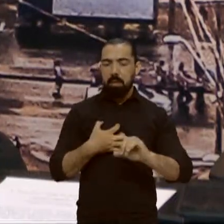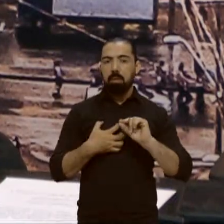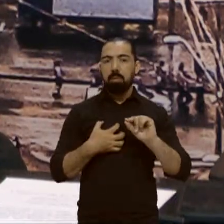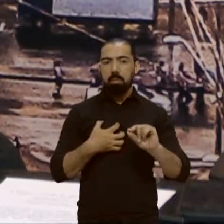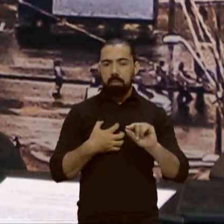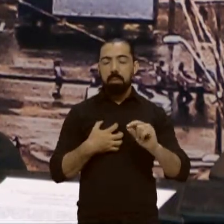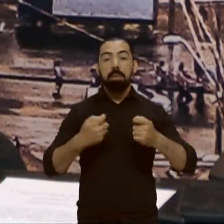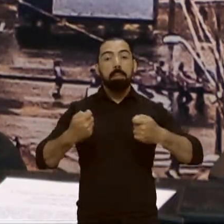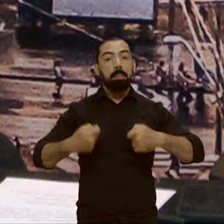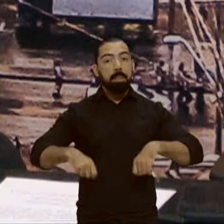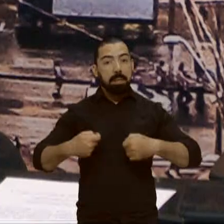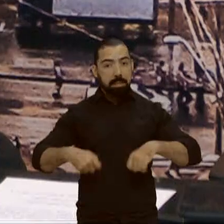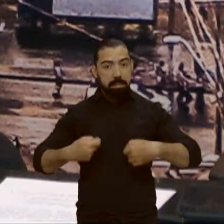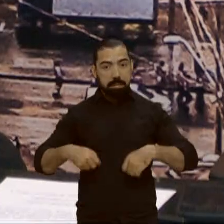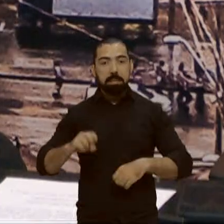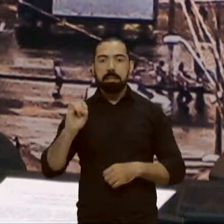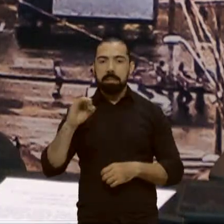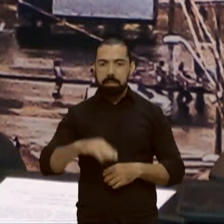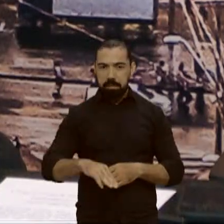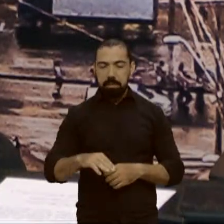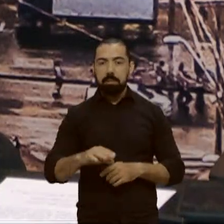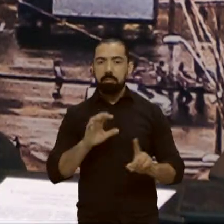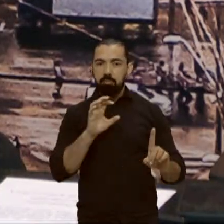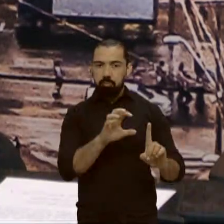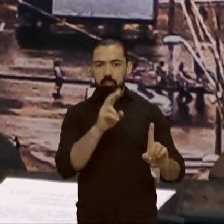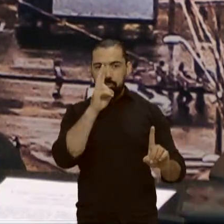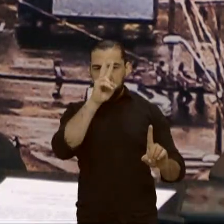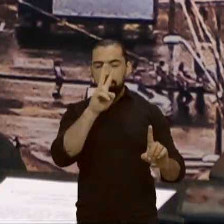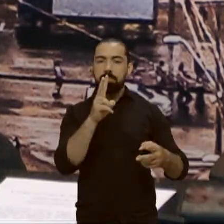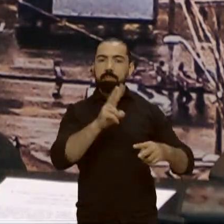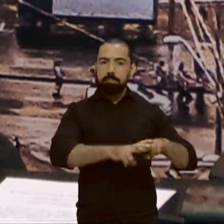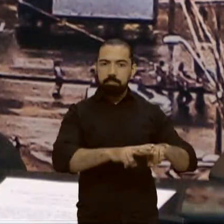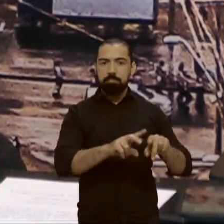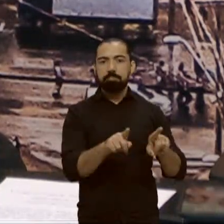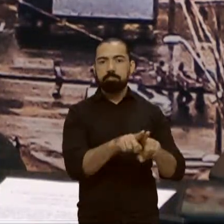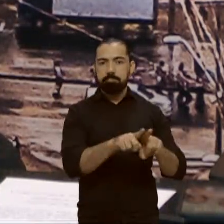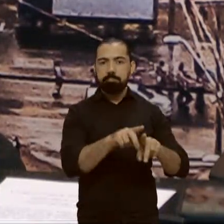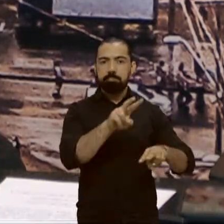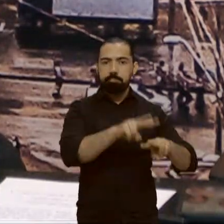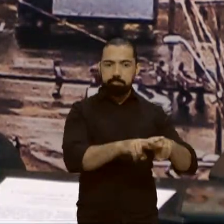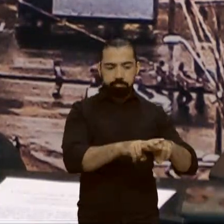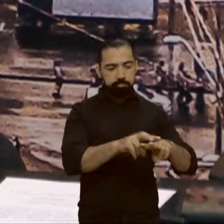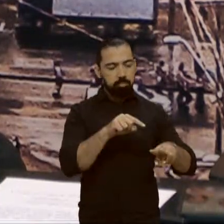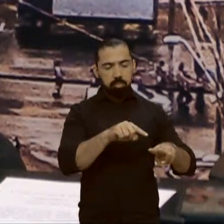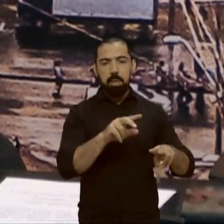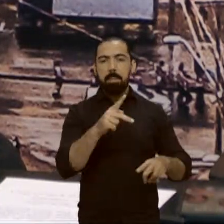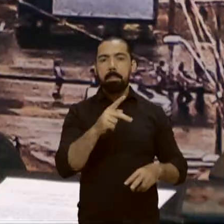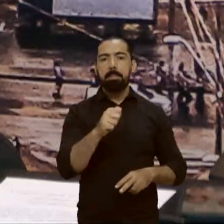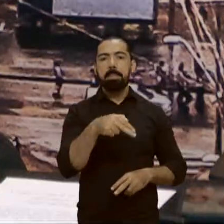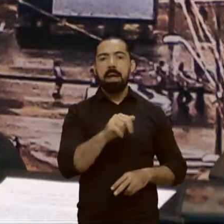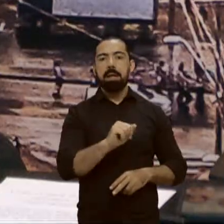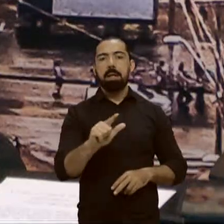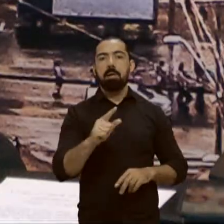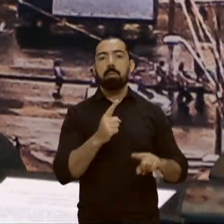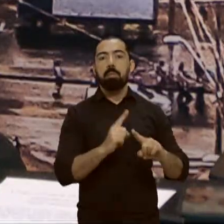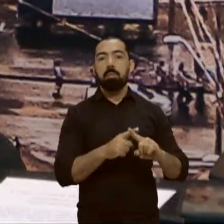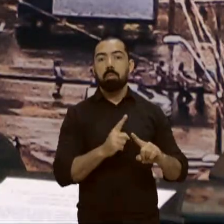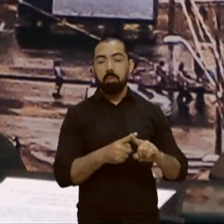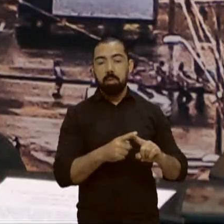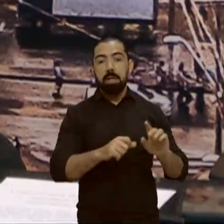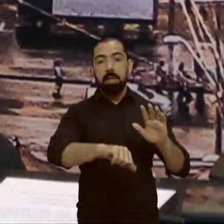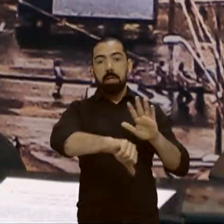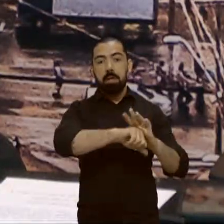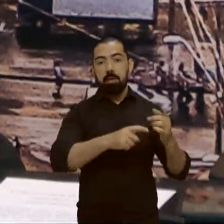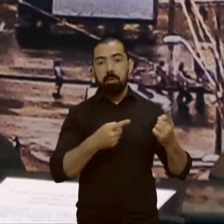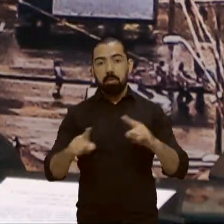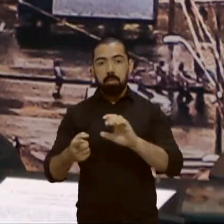uma necessidade grande de uma repressão também penal. Porque, hoje em dia, os crimes contra o consumidor estão